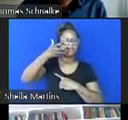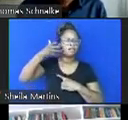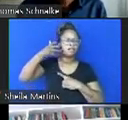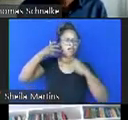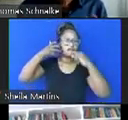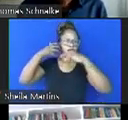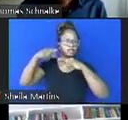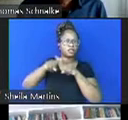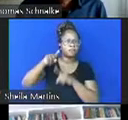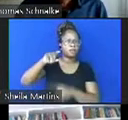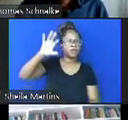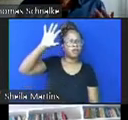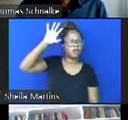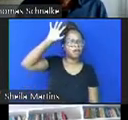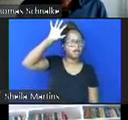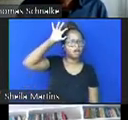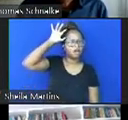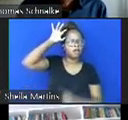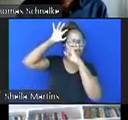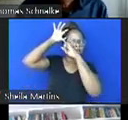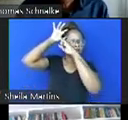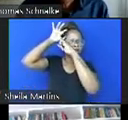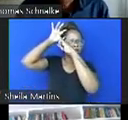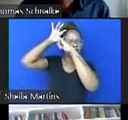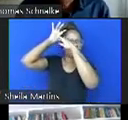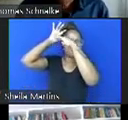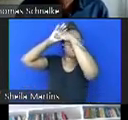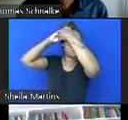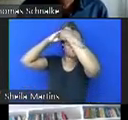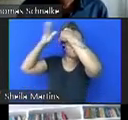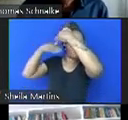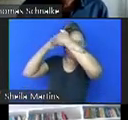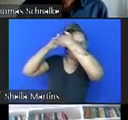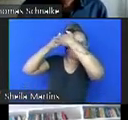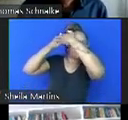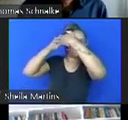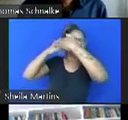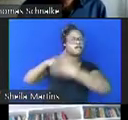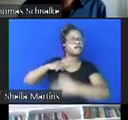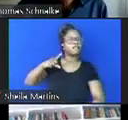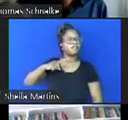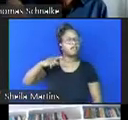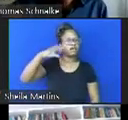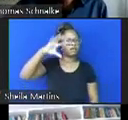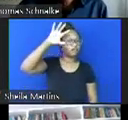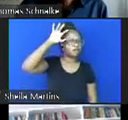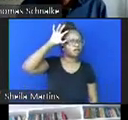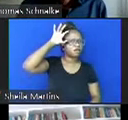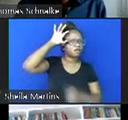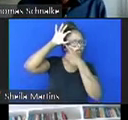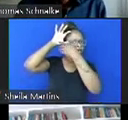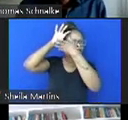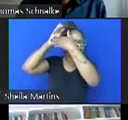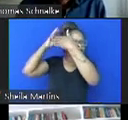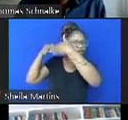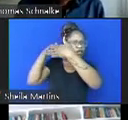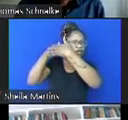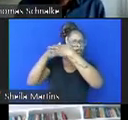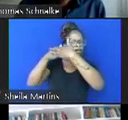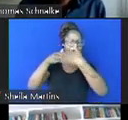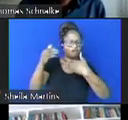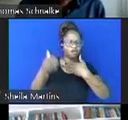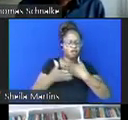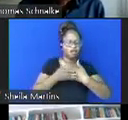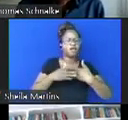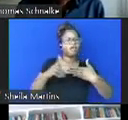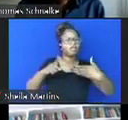nós vemos por baixo da pele, nós temos aqui uma anatomia humana muito bem